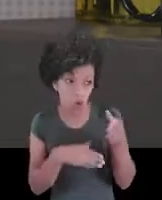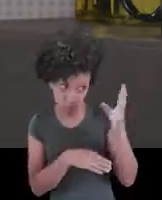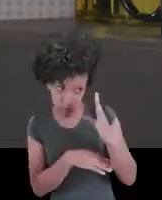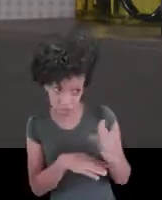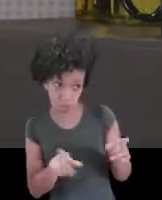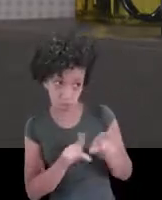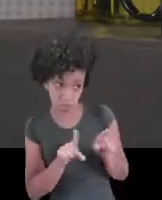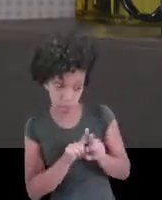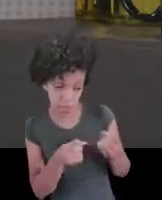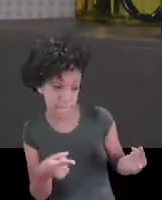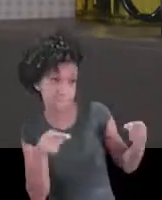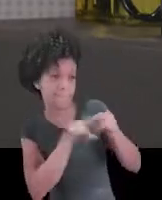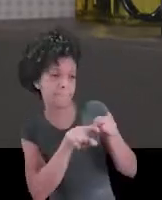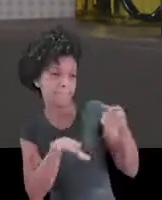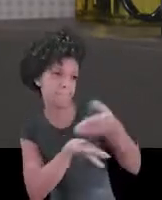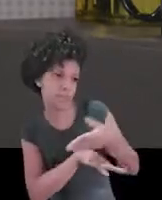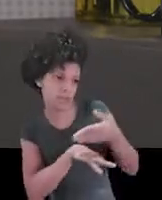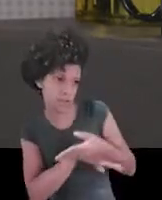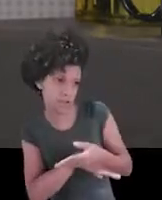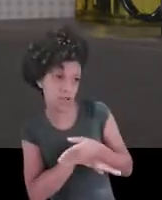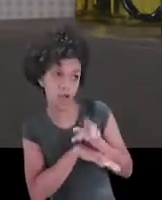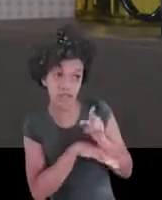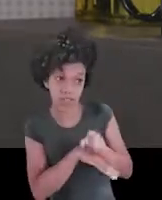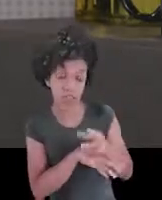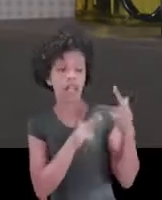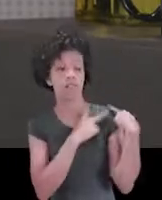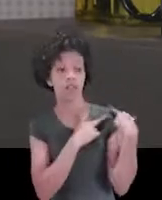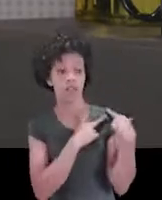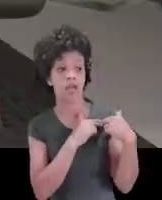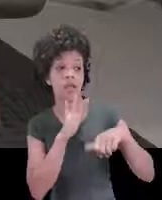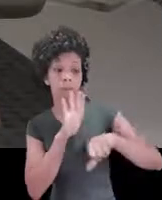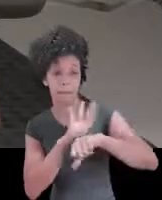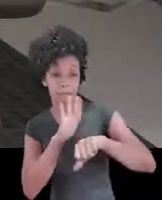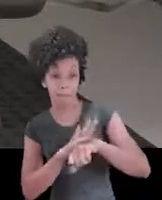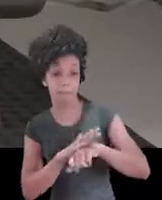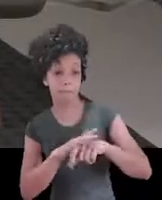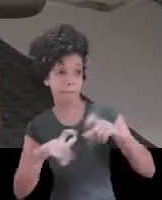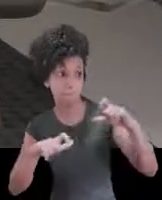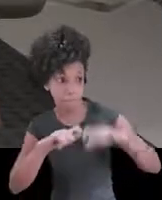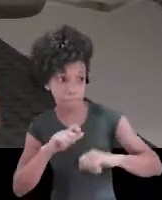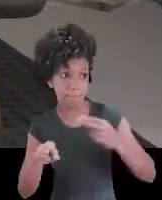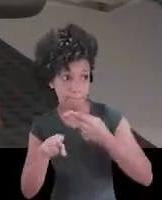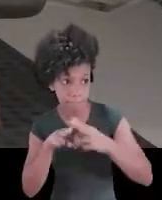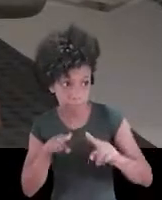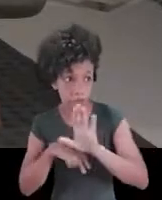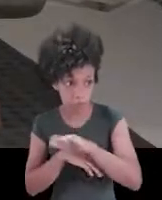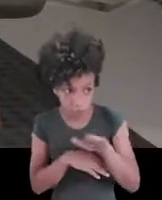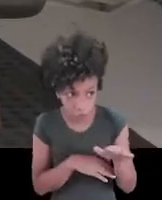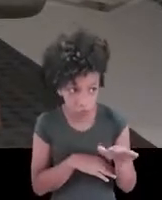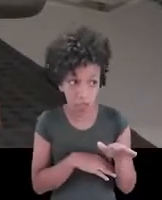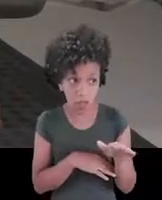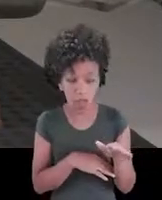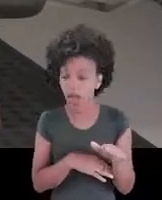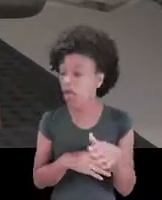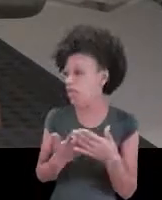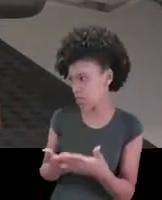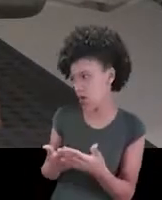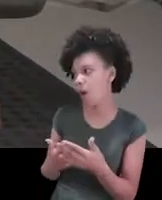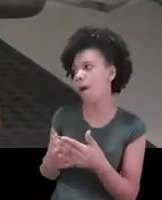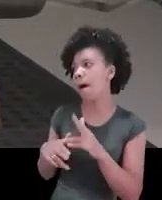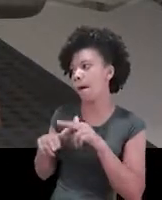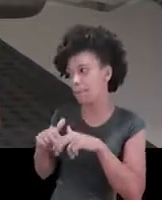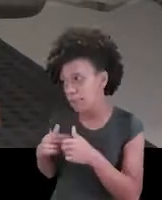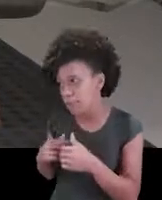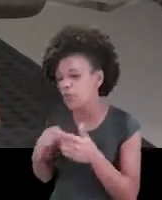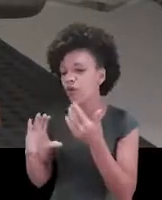hoje o Brasil também participa disso aqui você vai responder por pornografia infantil ou pela seria uma poda de grupo de WhatsApp despacho